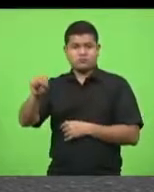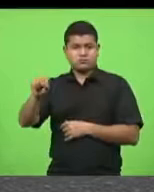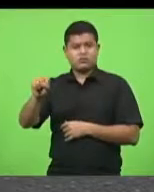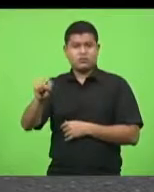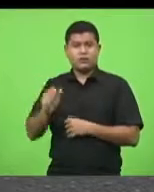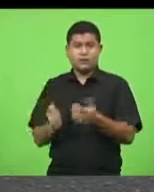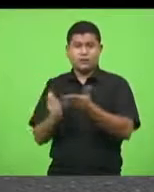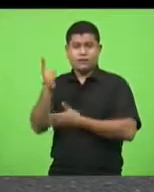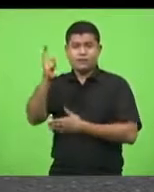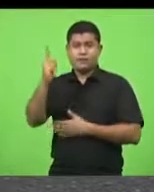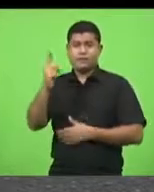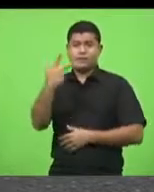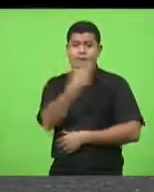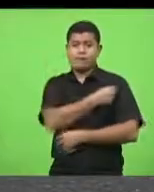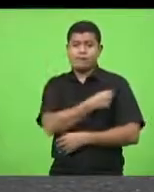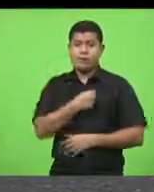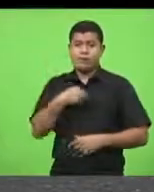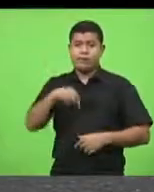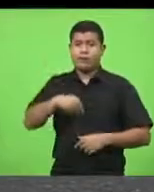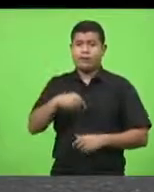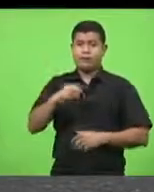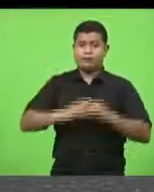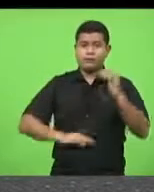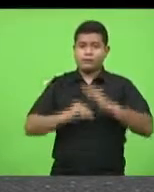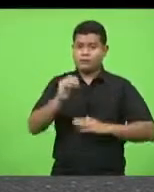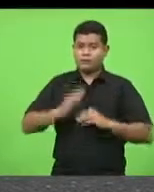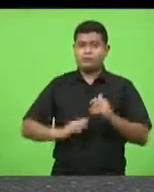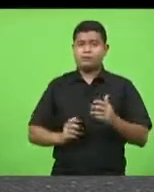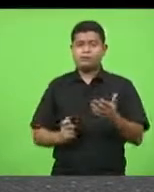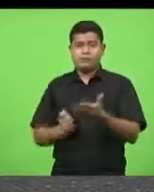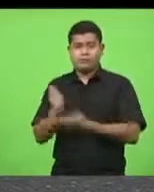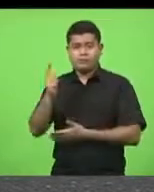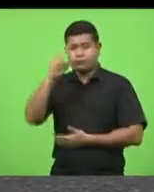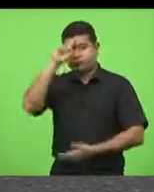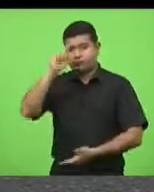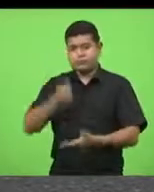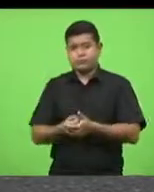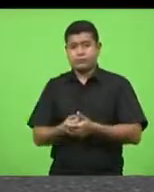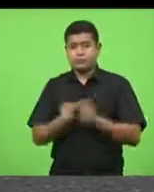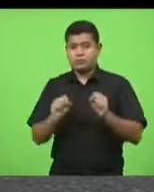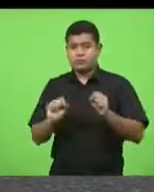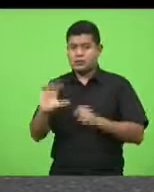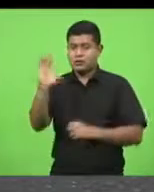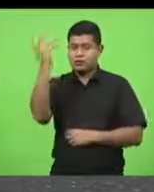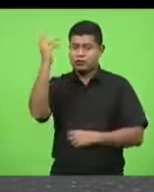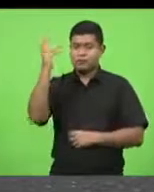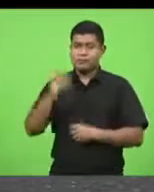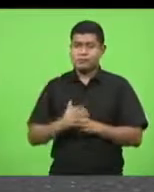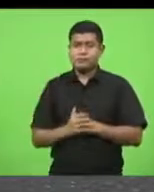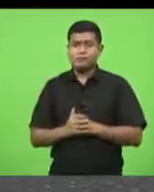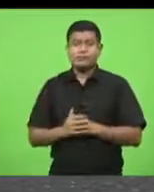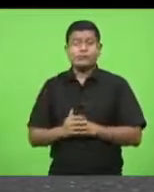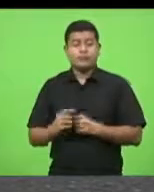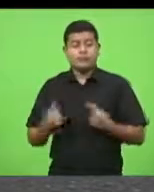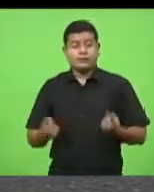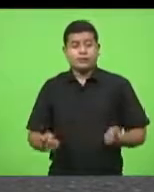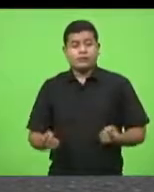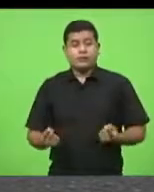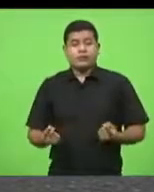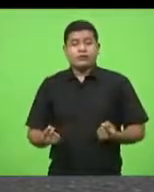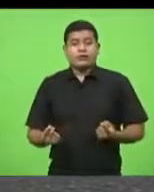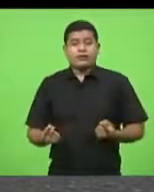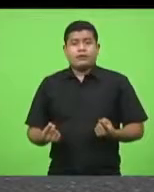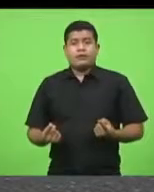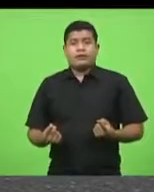Assembleia está fazendo, está praticando um gesto para que isso efetivamente possa acontecer. Então, tudo que